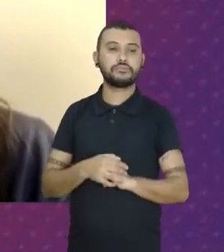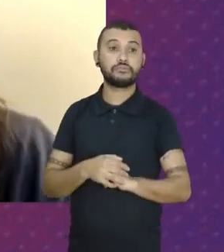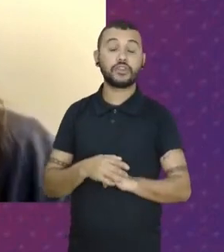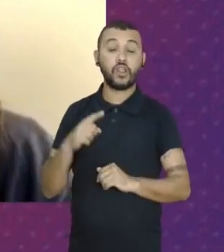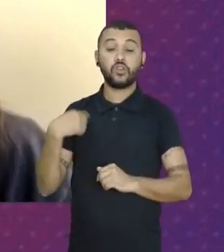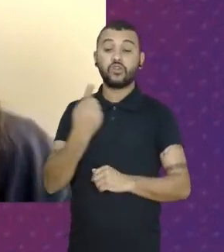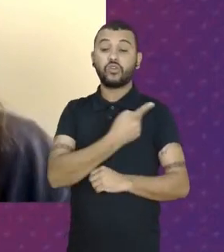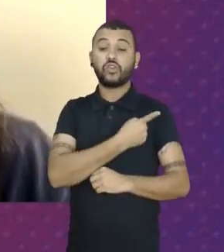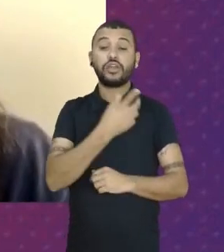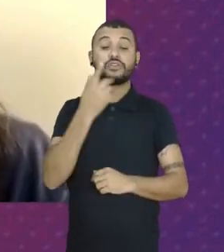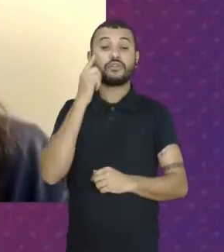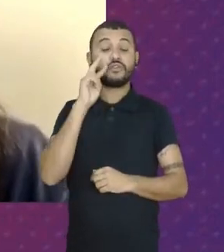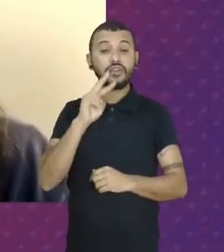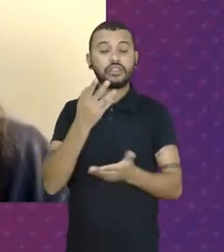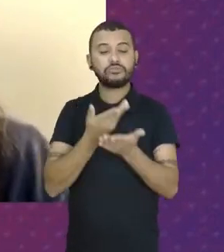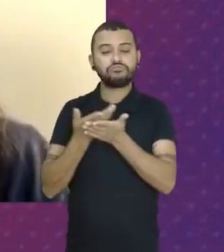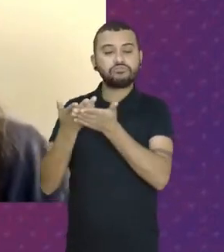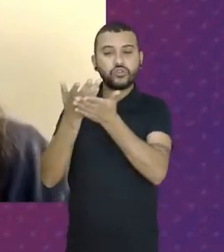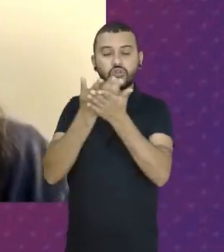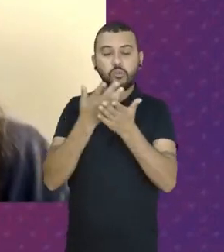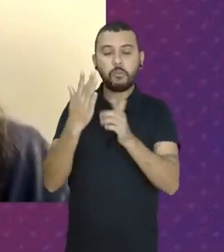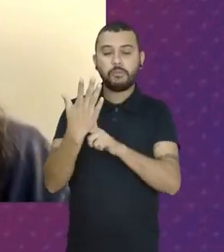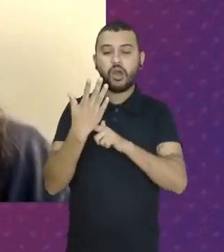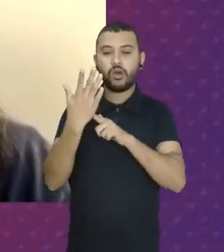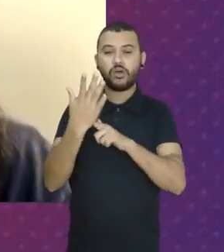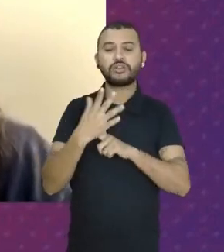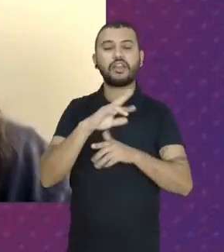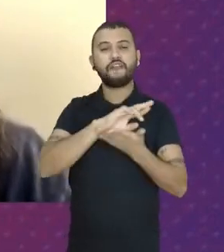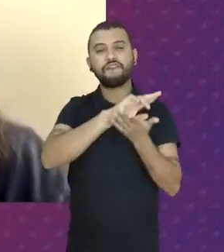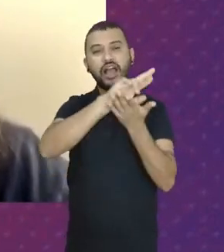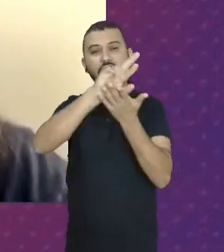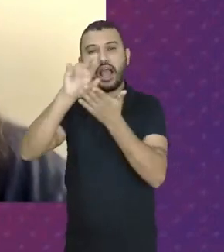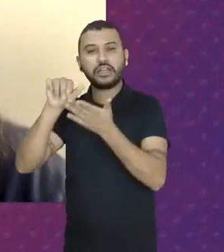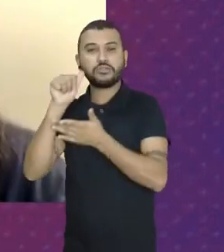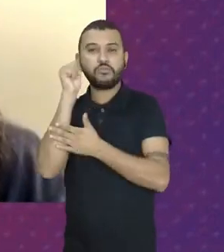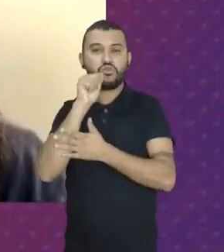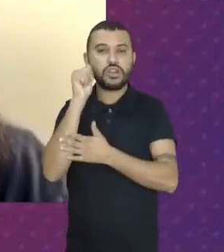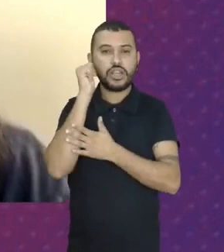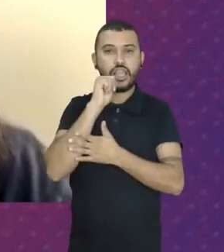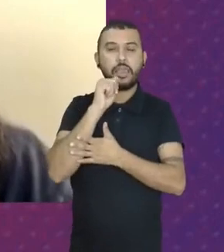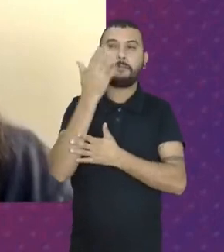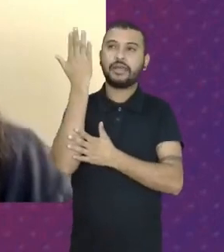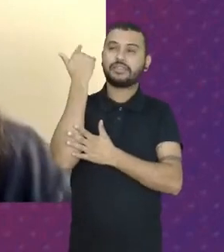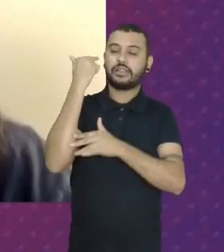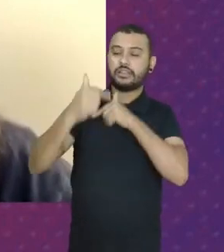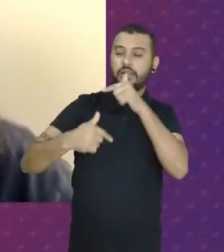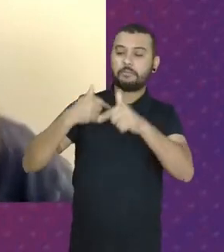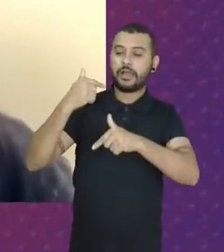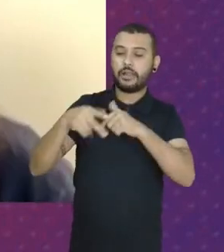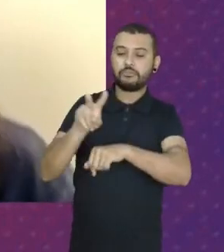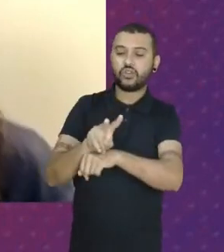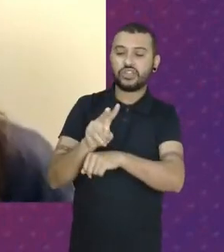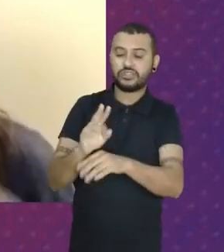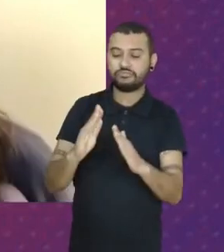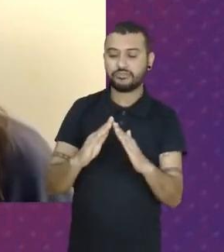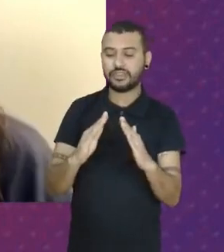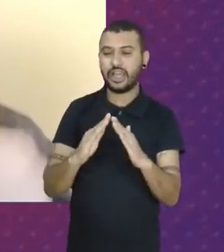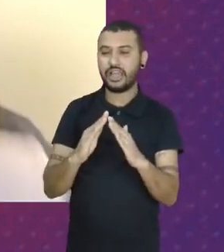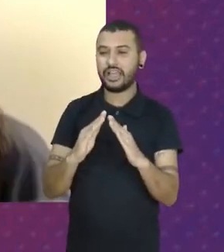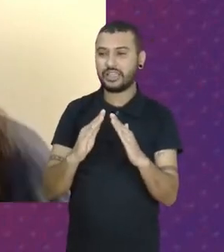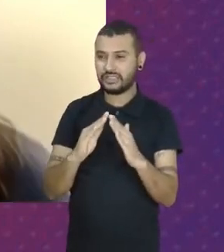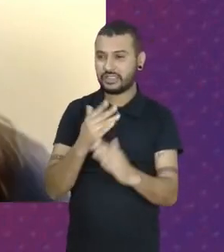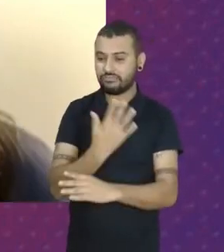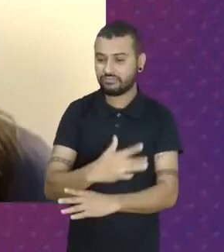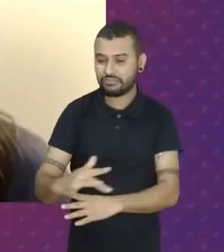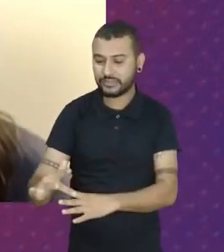aí os estudos mostram, né, como que várias mulheres que já trabalhavam em creche passam tem